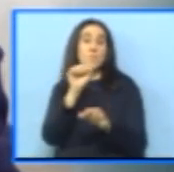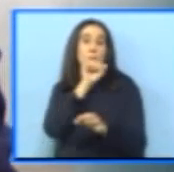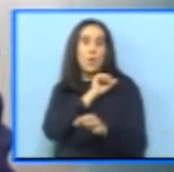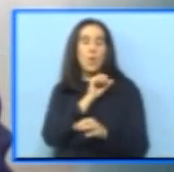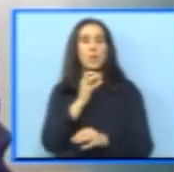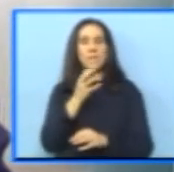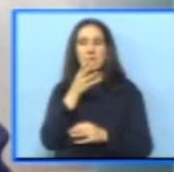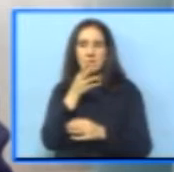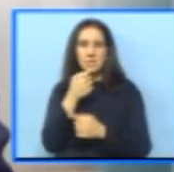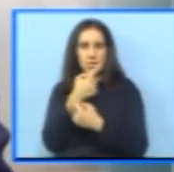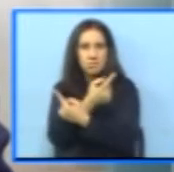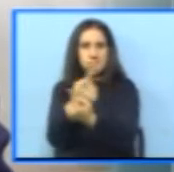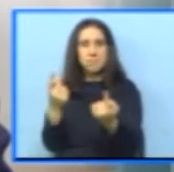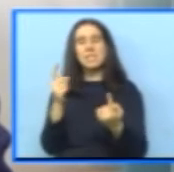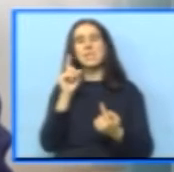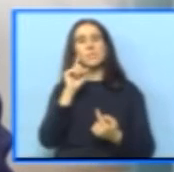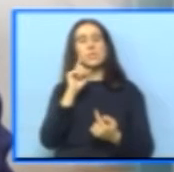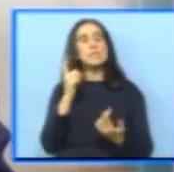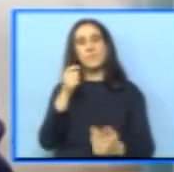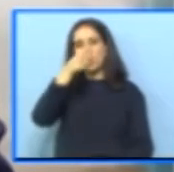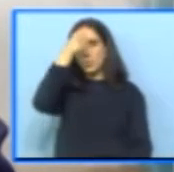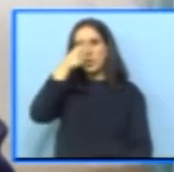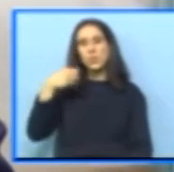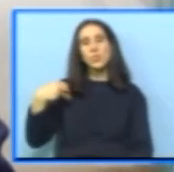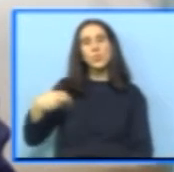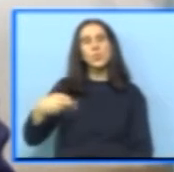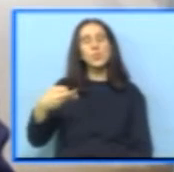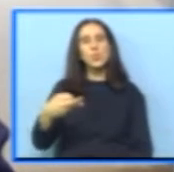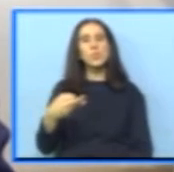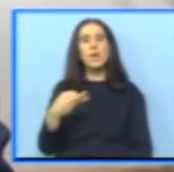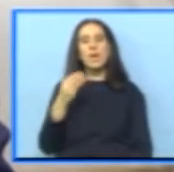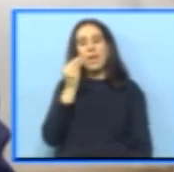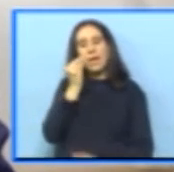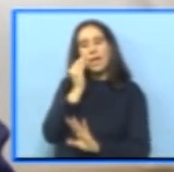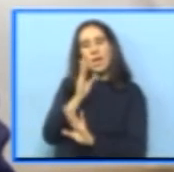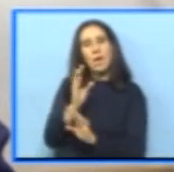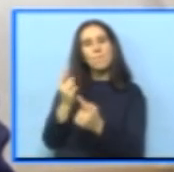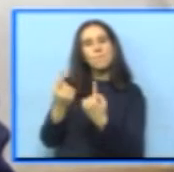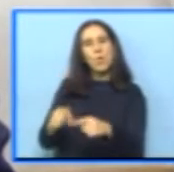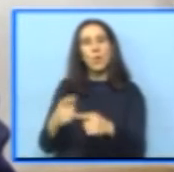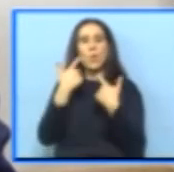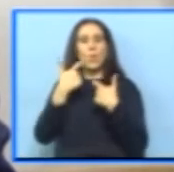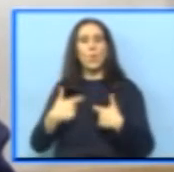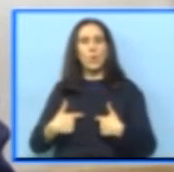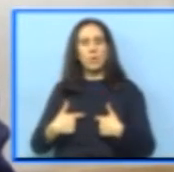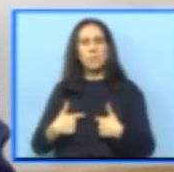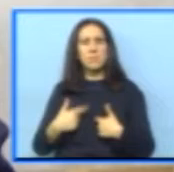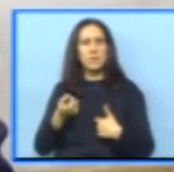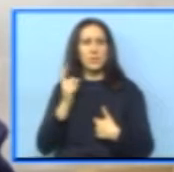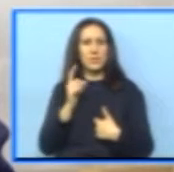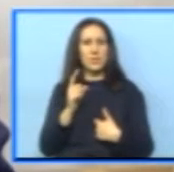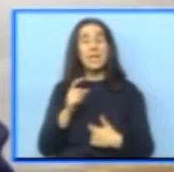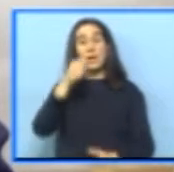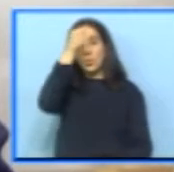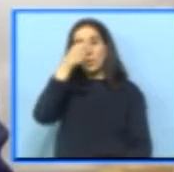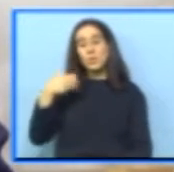importante dizê-lo, cada domingo não é um átomo de um corpo. Cada domingo é